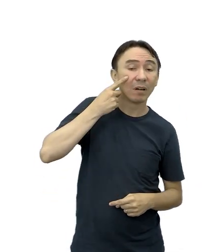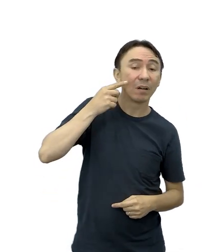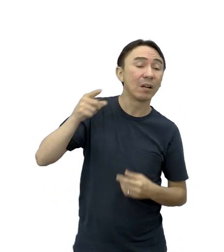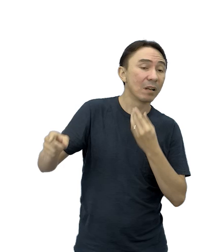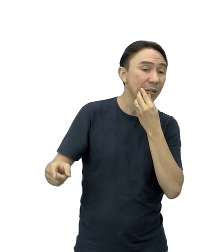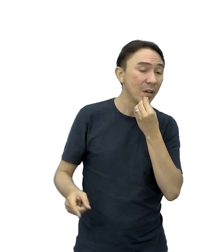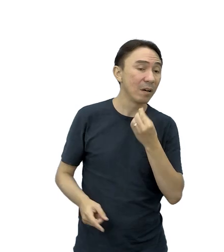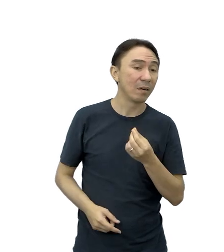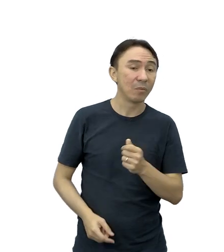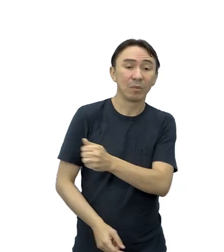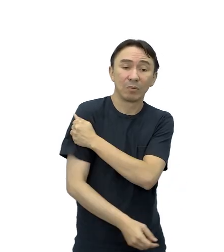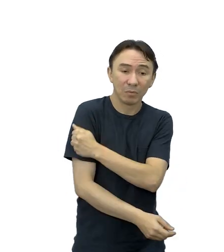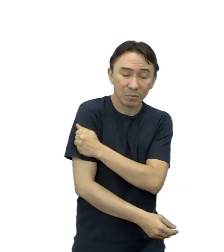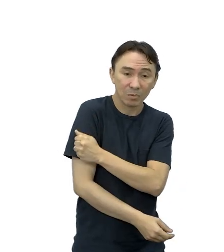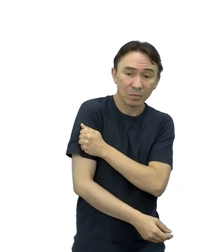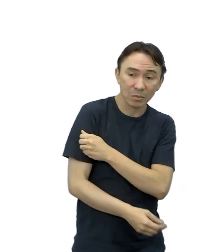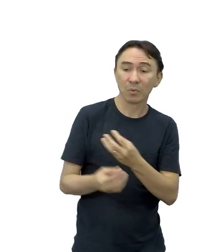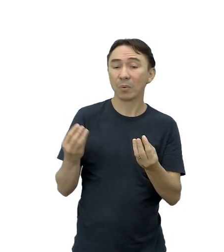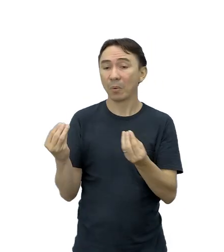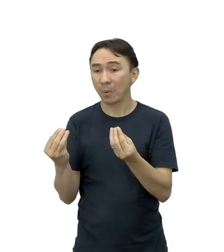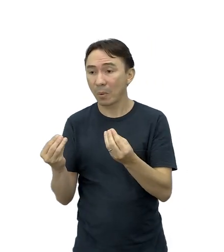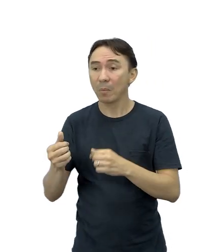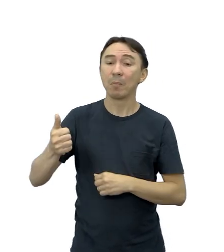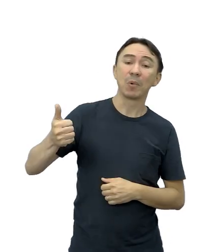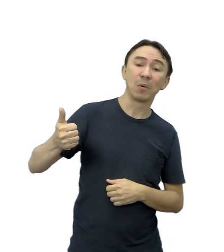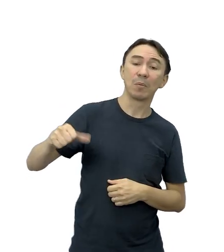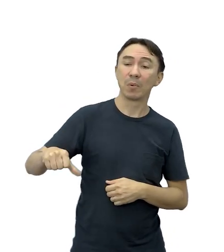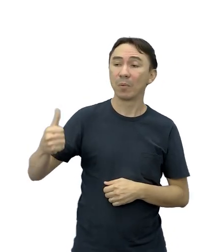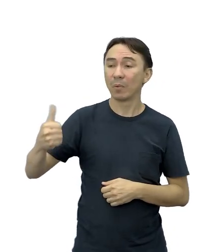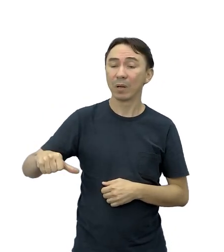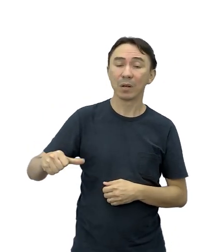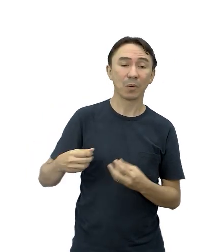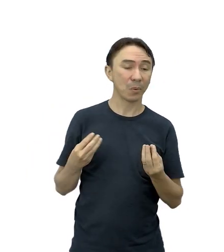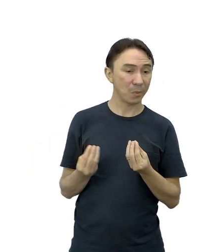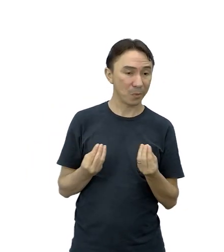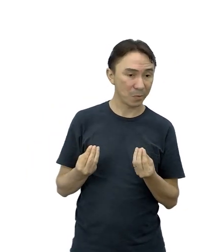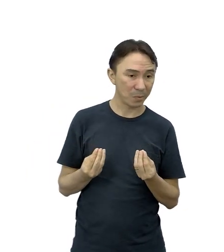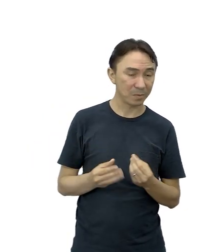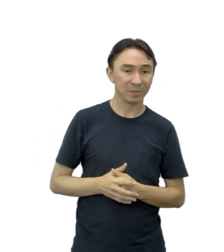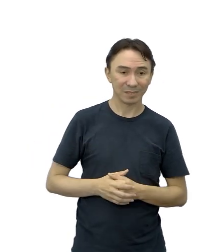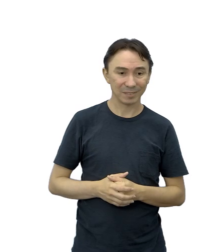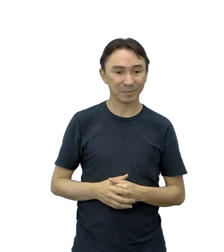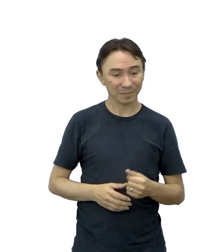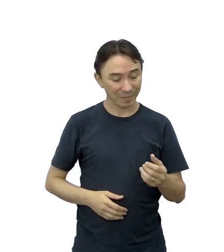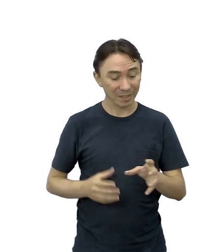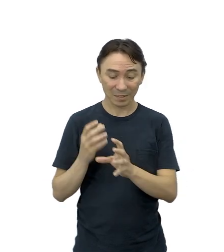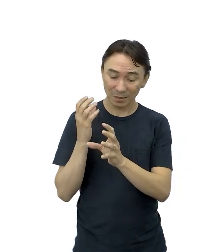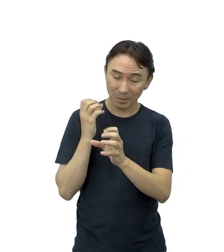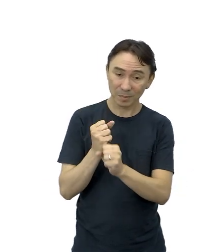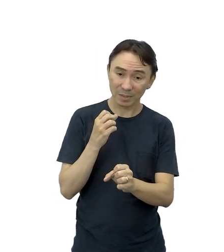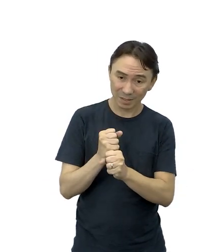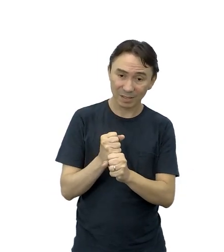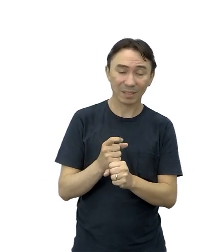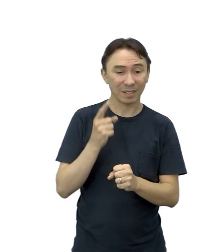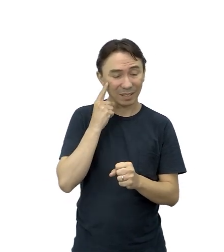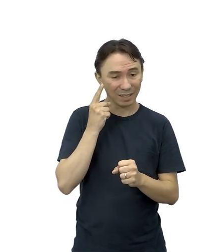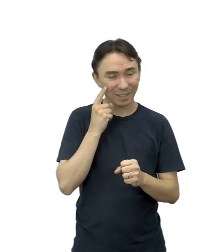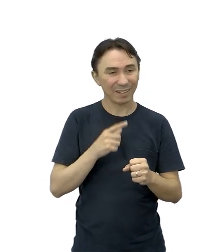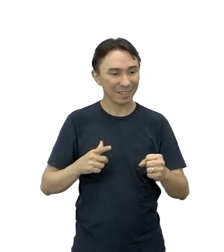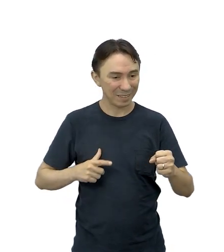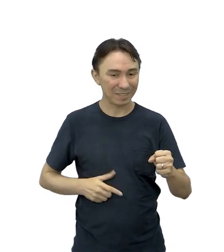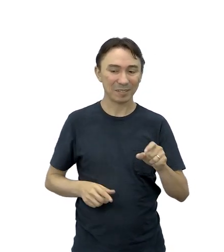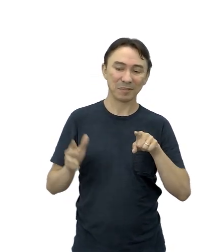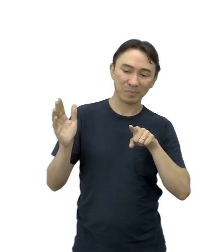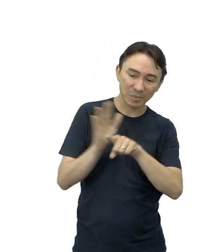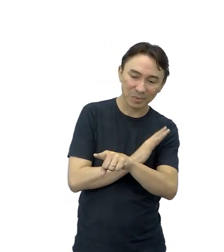principalmente nessas avaliações externas, né, que são colocadas, e elas são de múltipla escolha. Então, nós temos aí a própria ADE, que ela